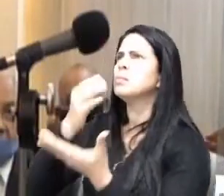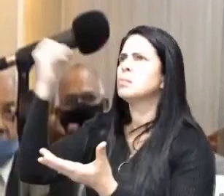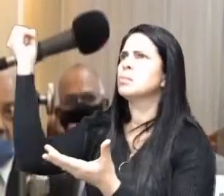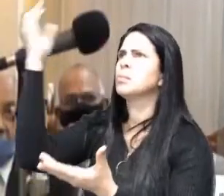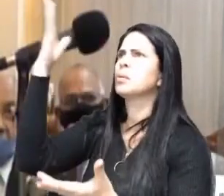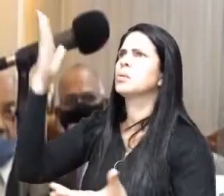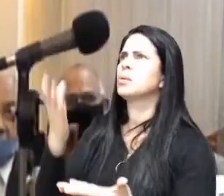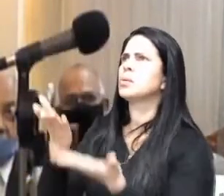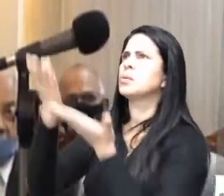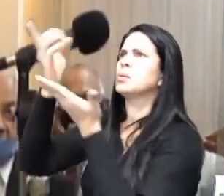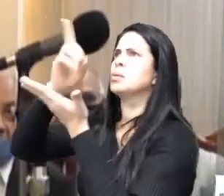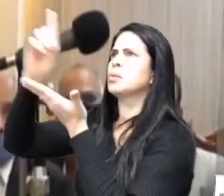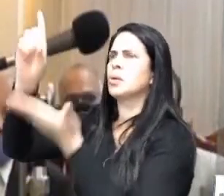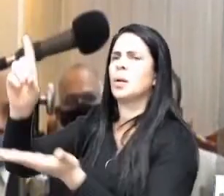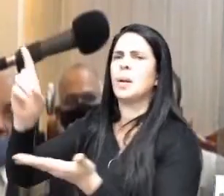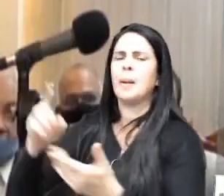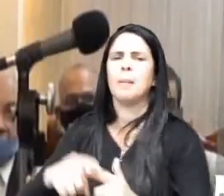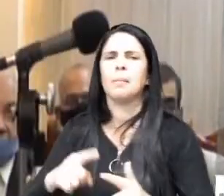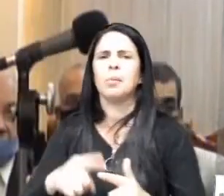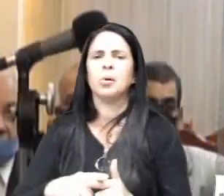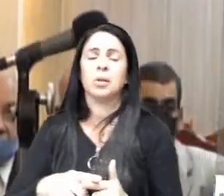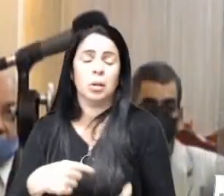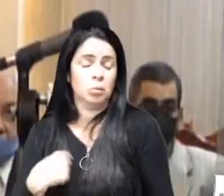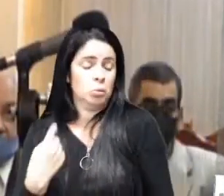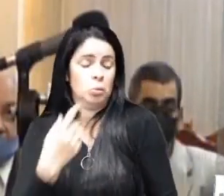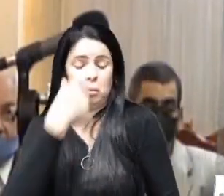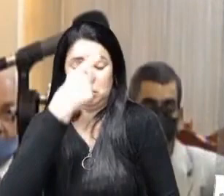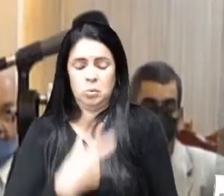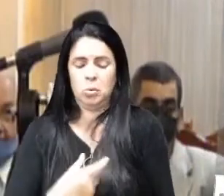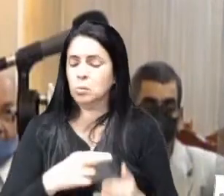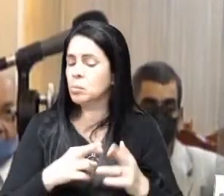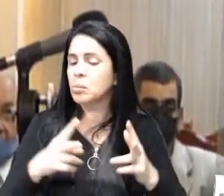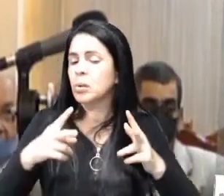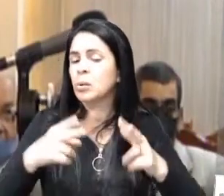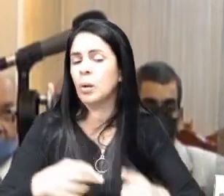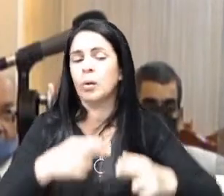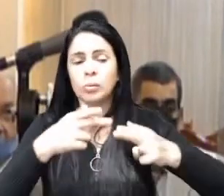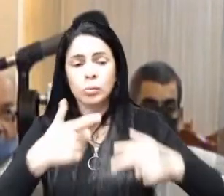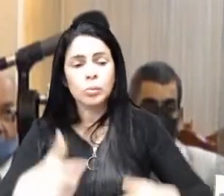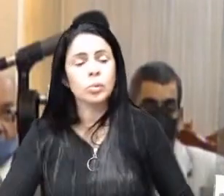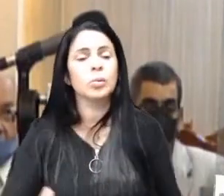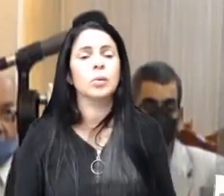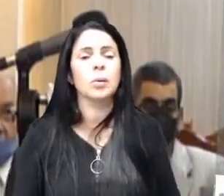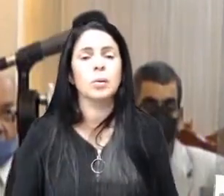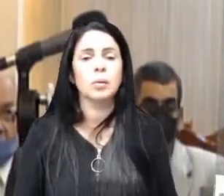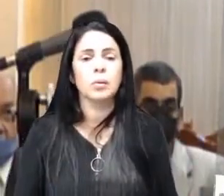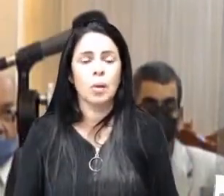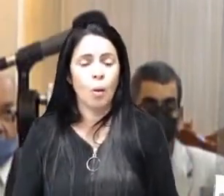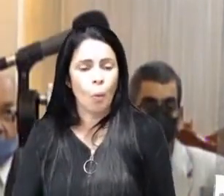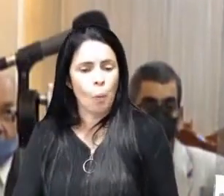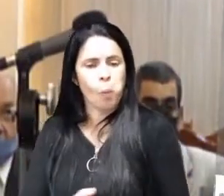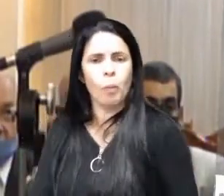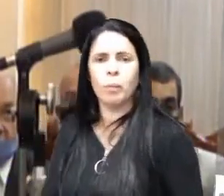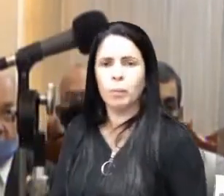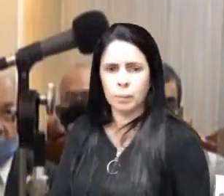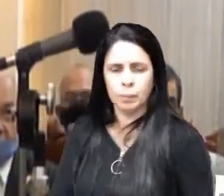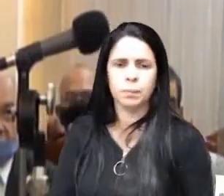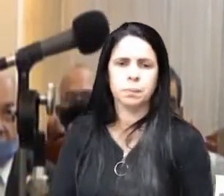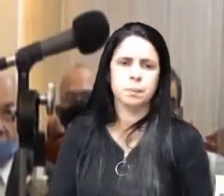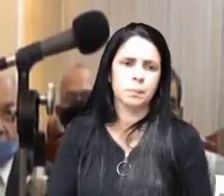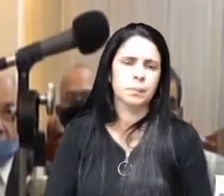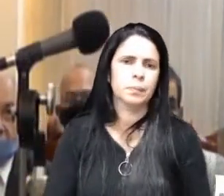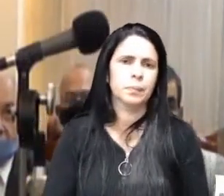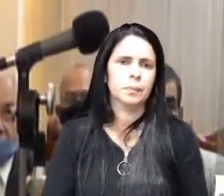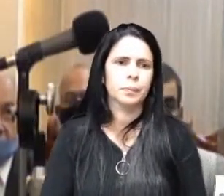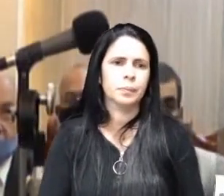porque não sou como os demais. roubadores,